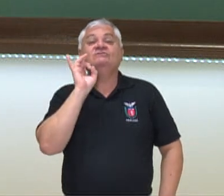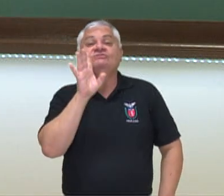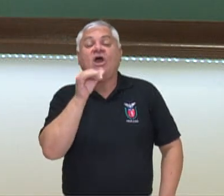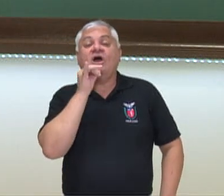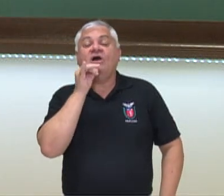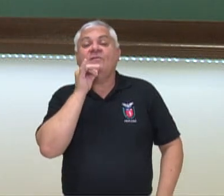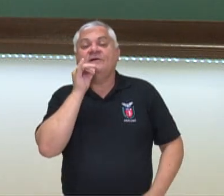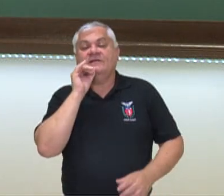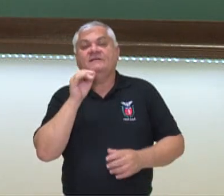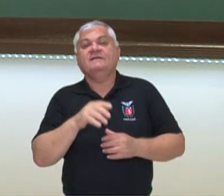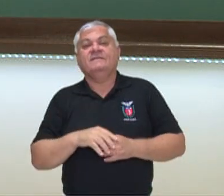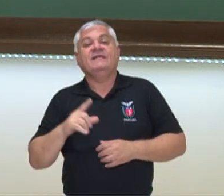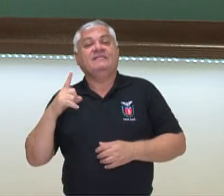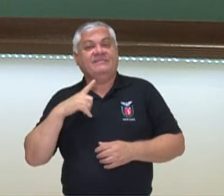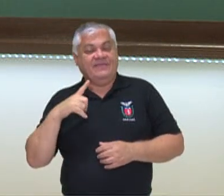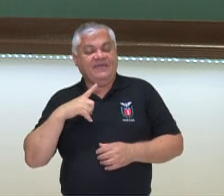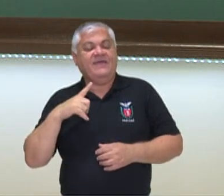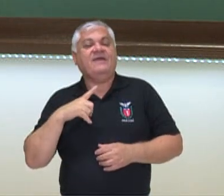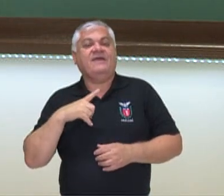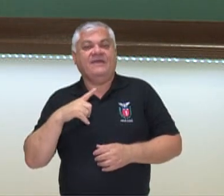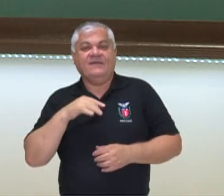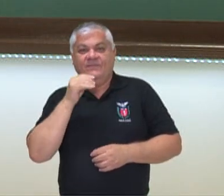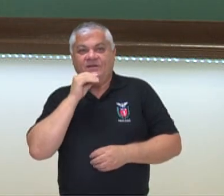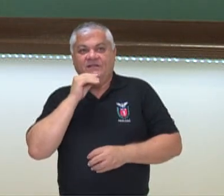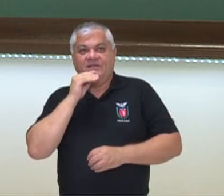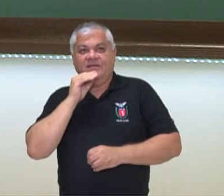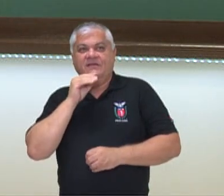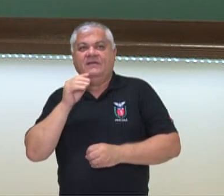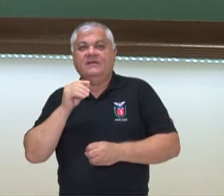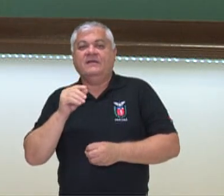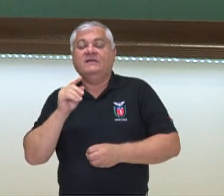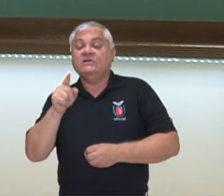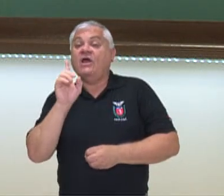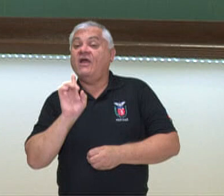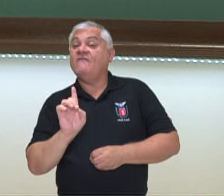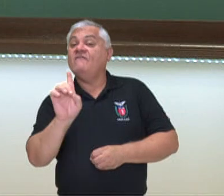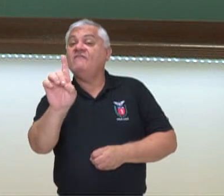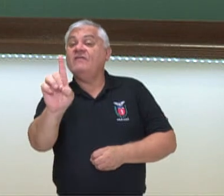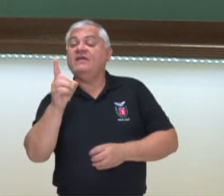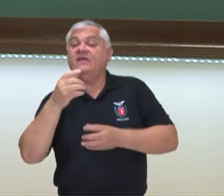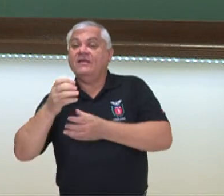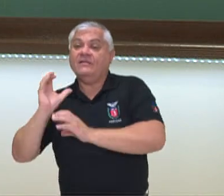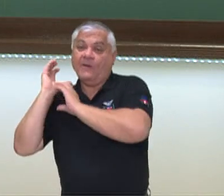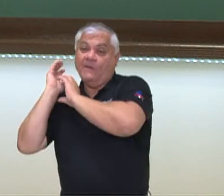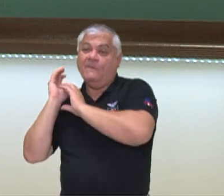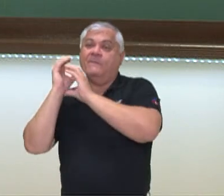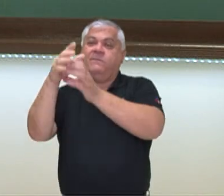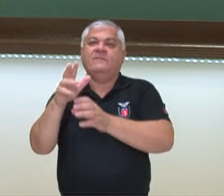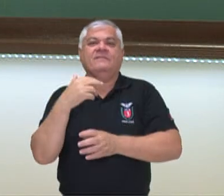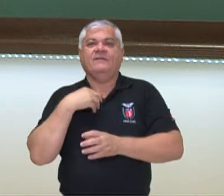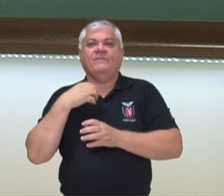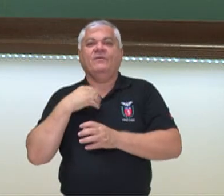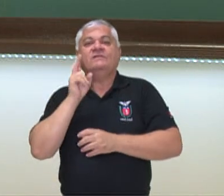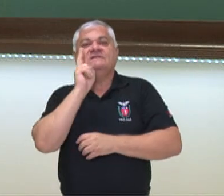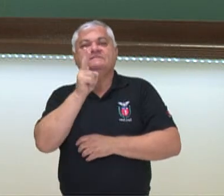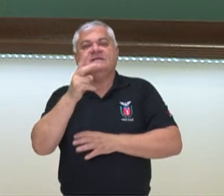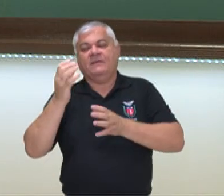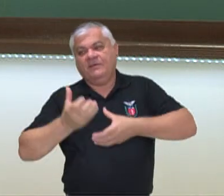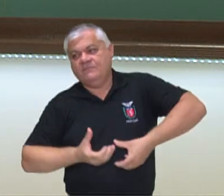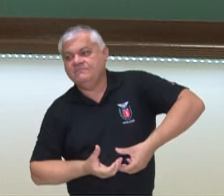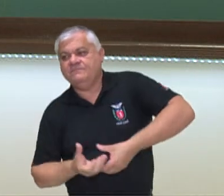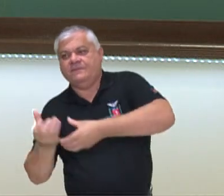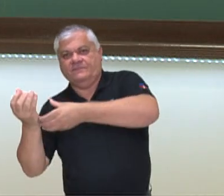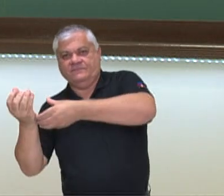ou seja, não existe um lançamento para alguém que está mais à frente do que a linha da bola, né? Isso é um